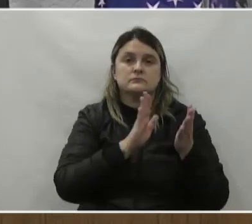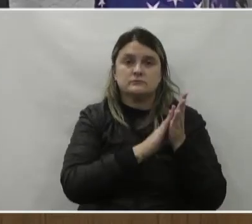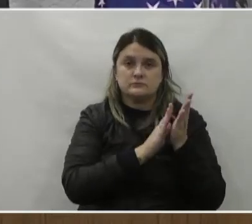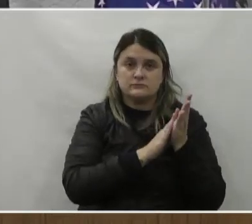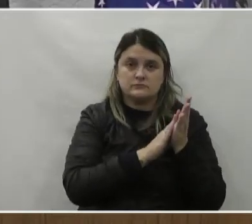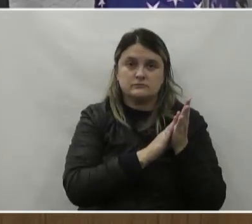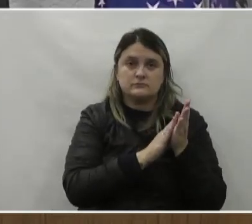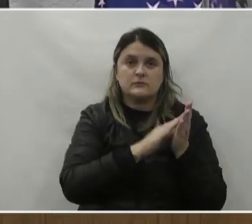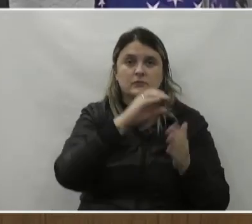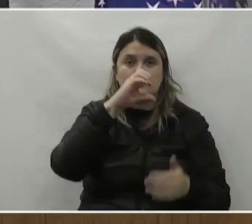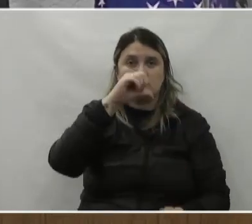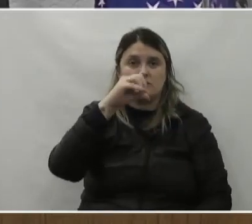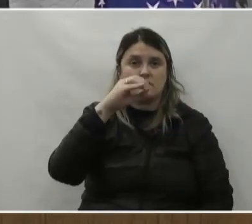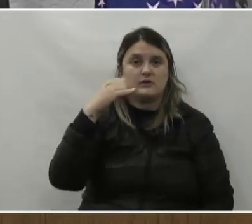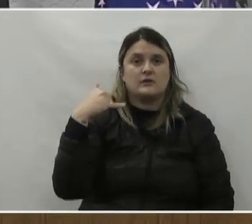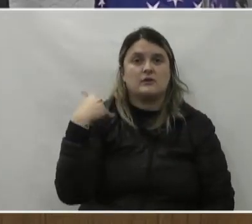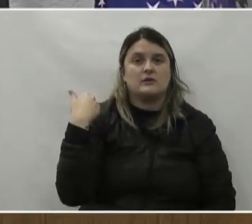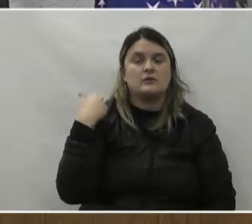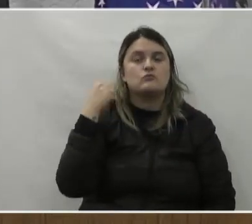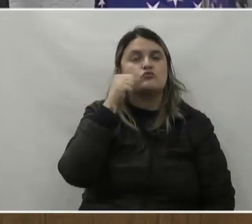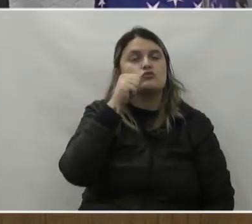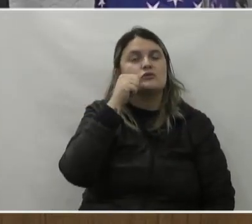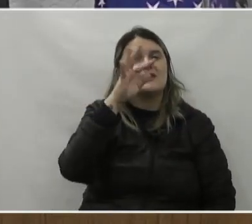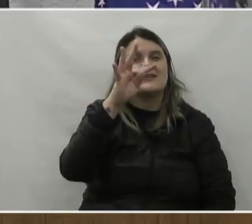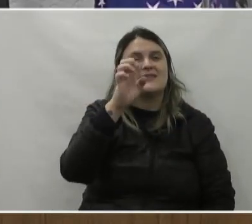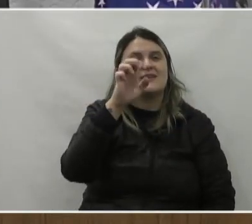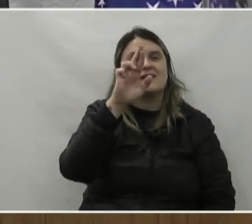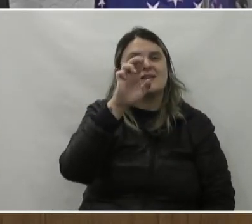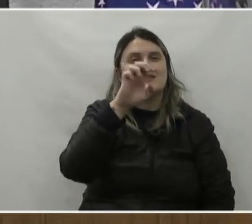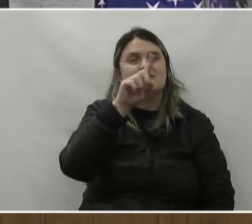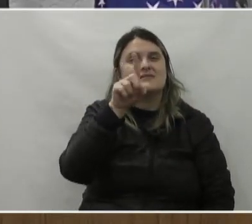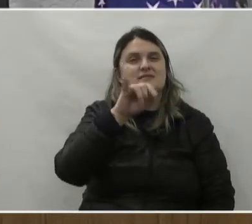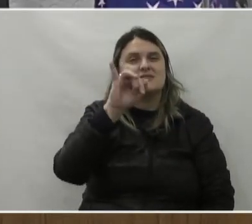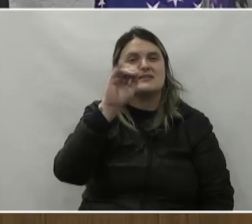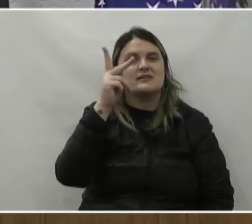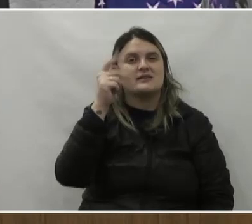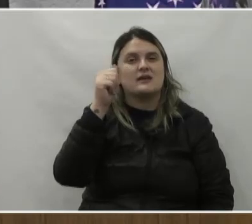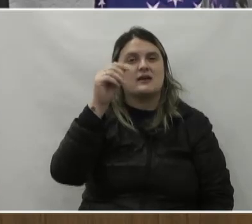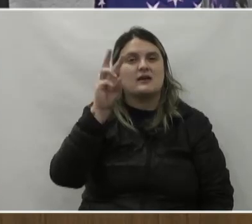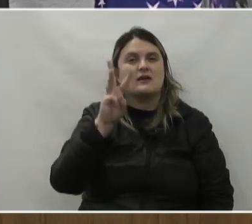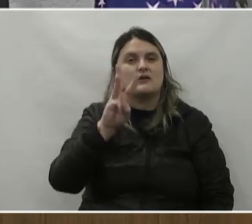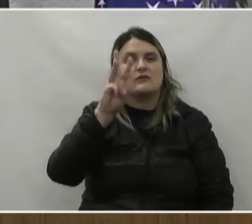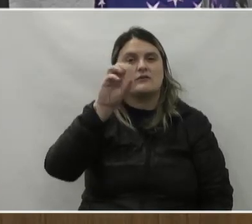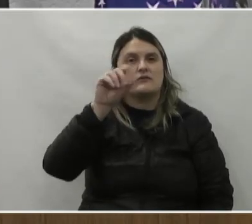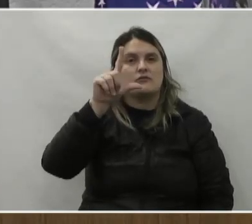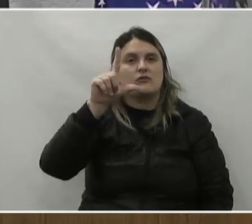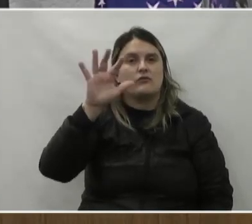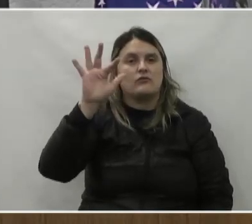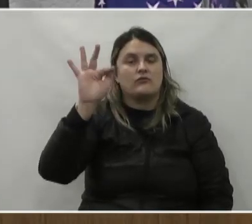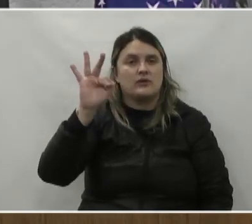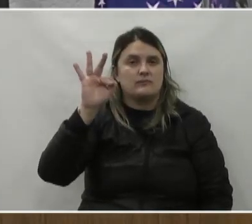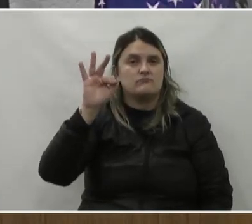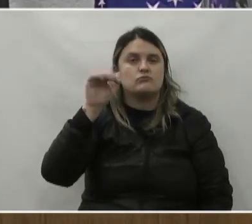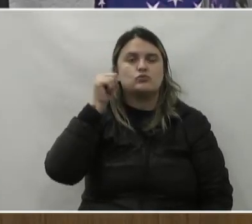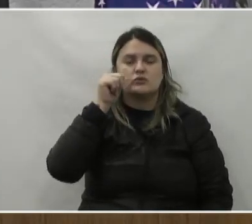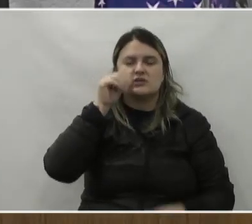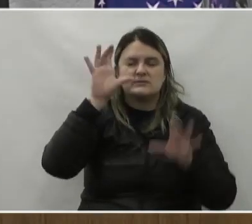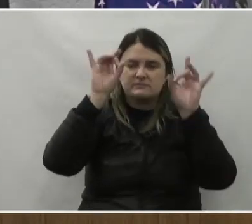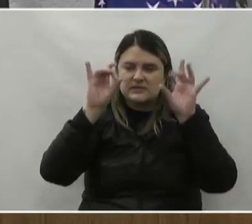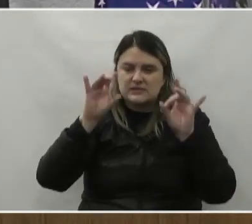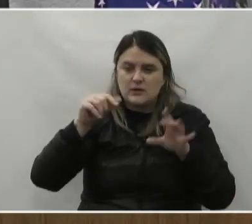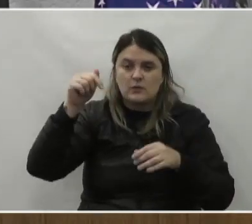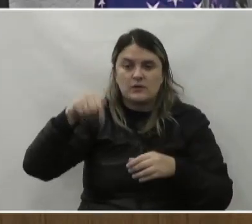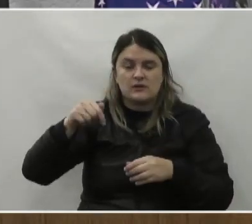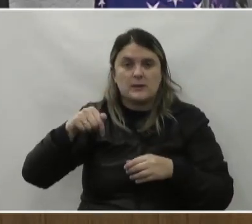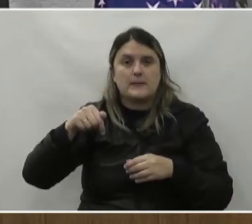aplausos pelos 90 anos da senhora Terezinha Leoni Wolff, a dama da cultura das cidades gêmeas. A Câmara Municipal de União